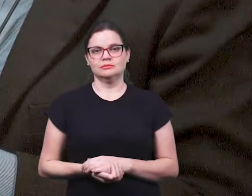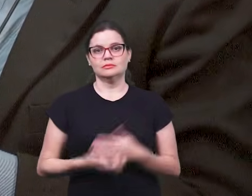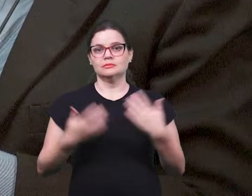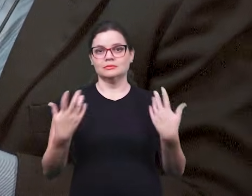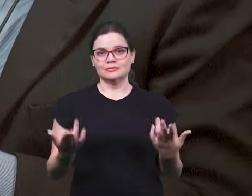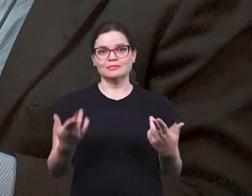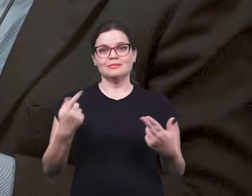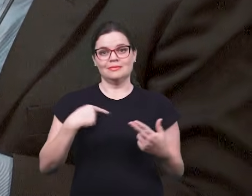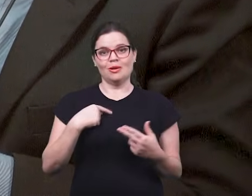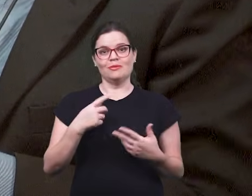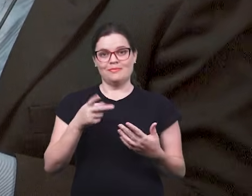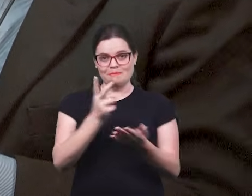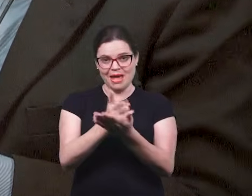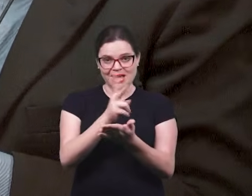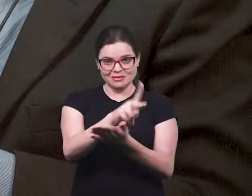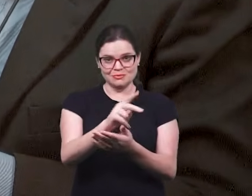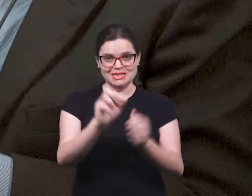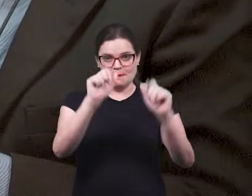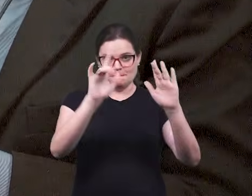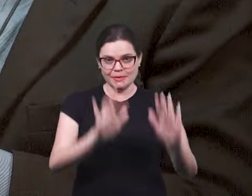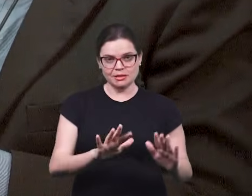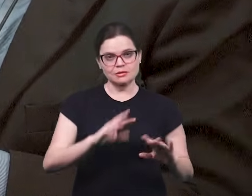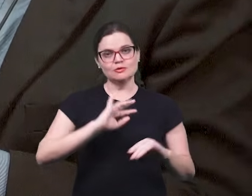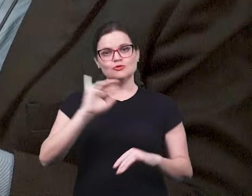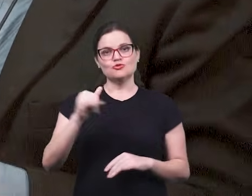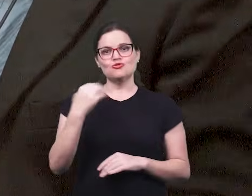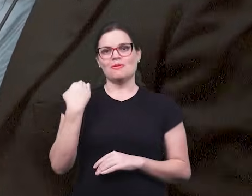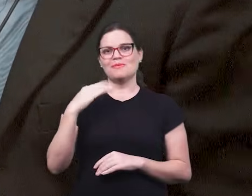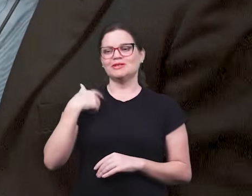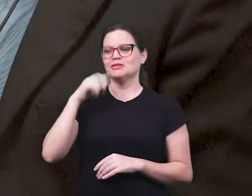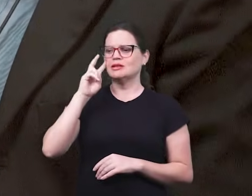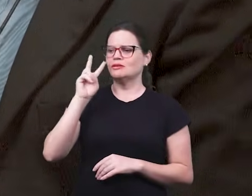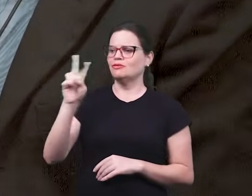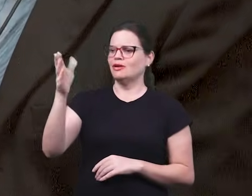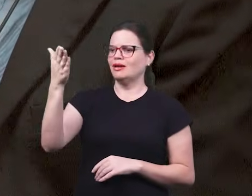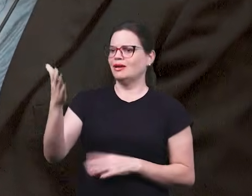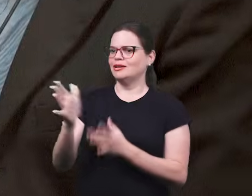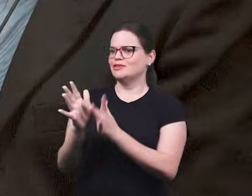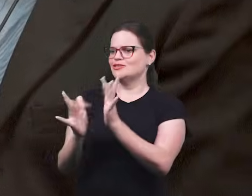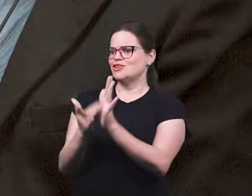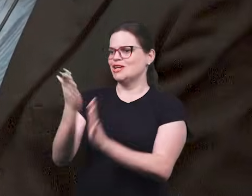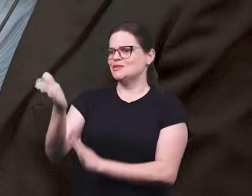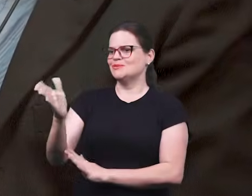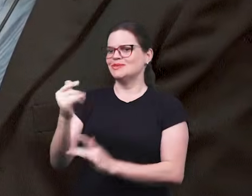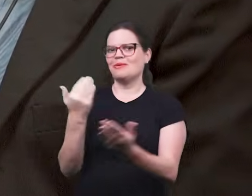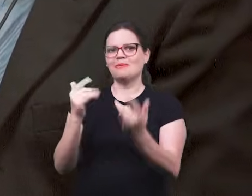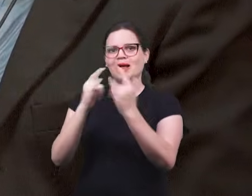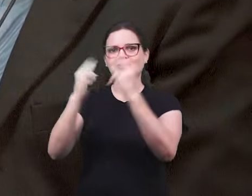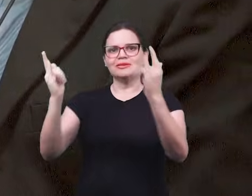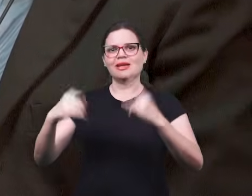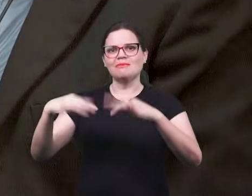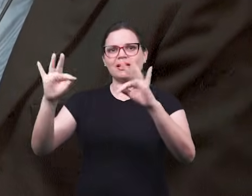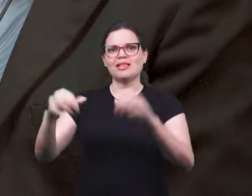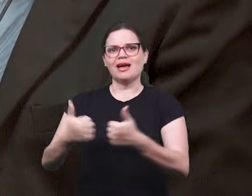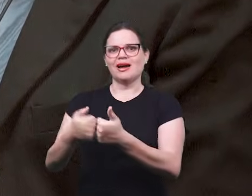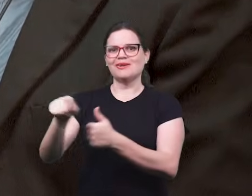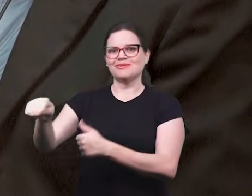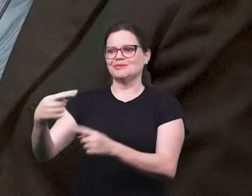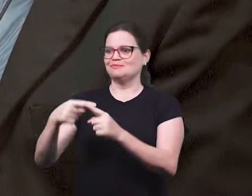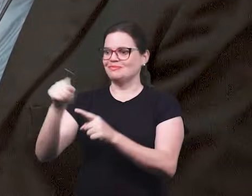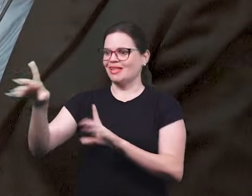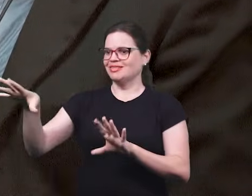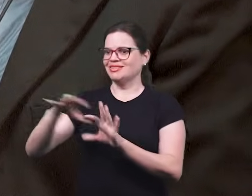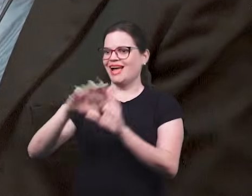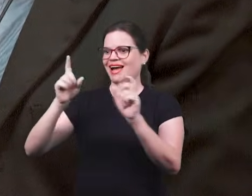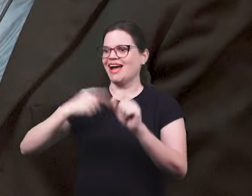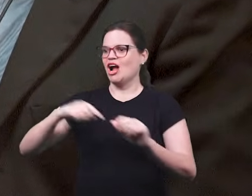João aponta, eis o Cordeiro de Deus que tira o pecado do mundo. Agora, Jesus era esse tabernáculo. Eu sou o caminho, a verdade e